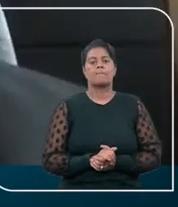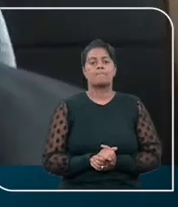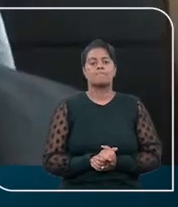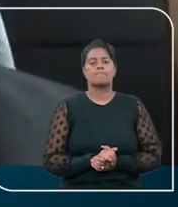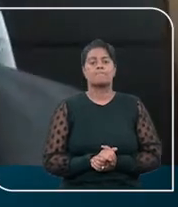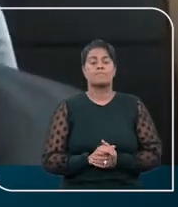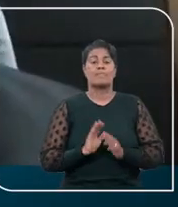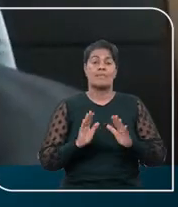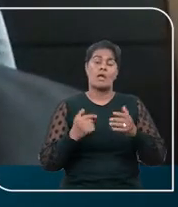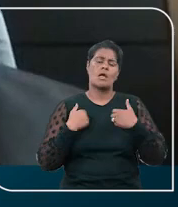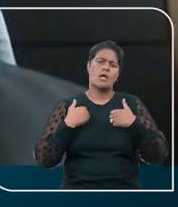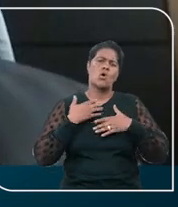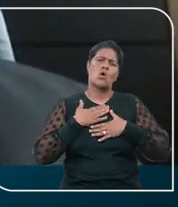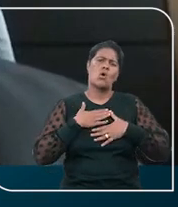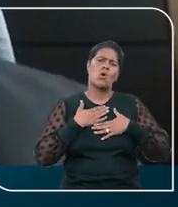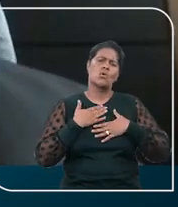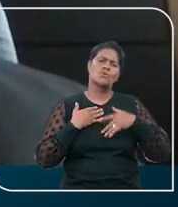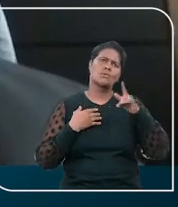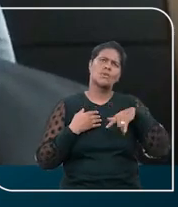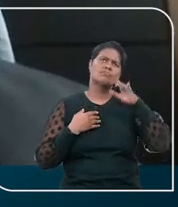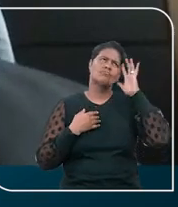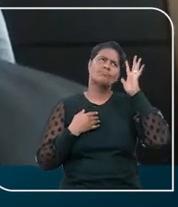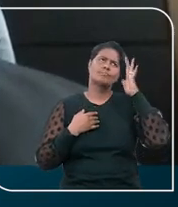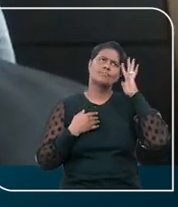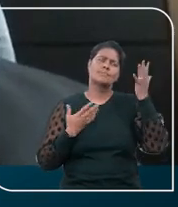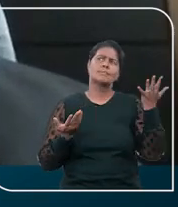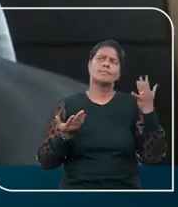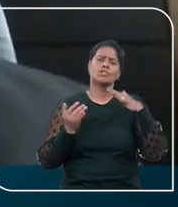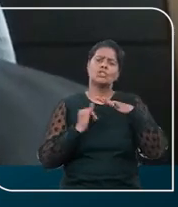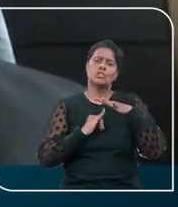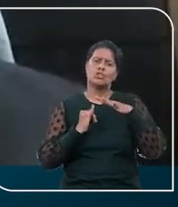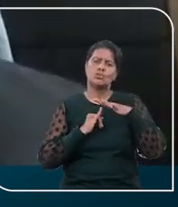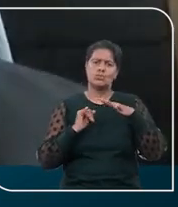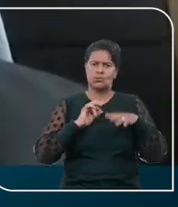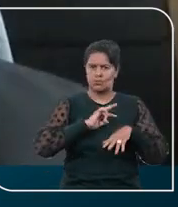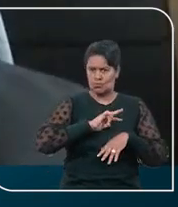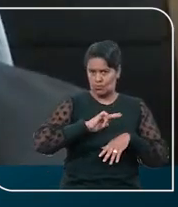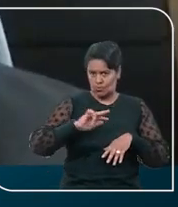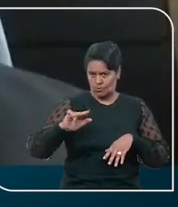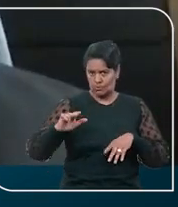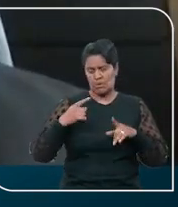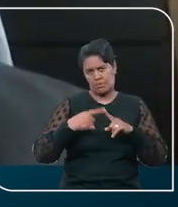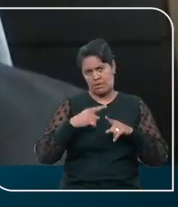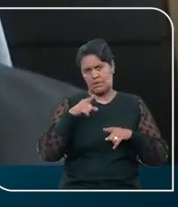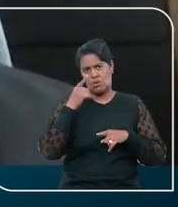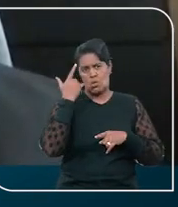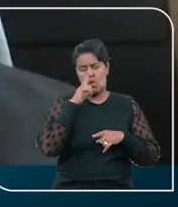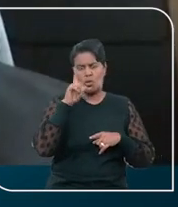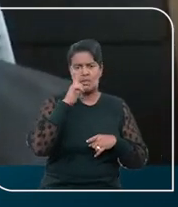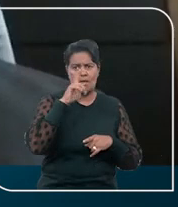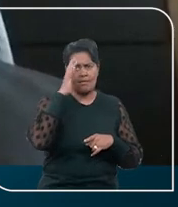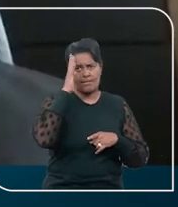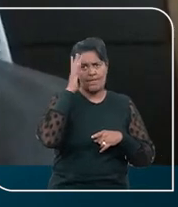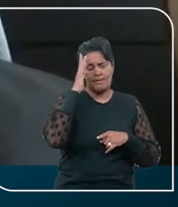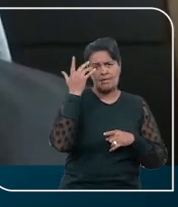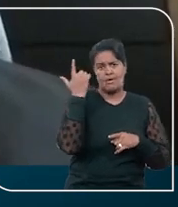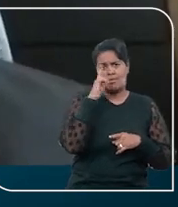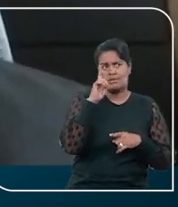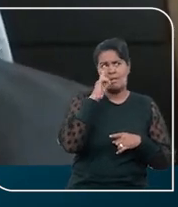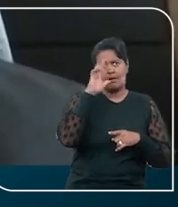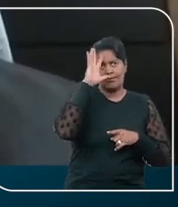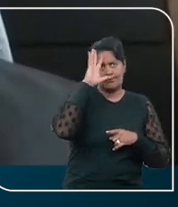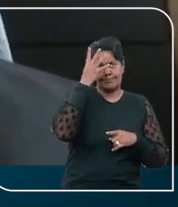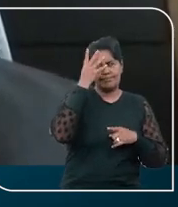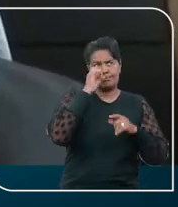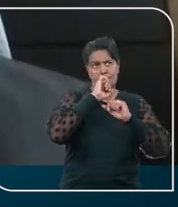né? Porque aí você consegue aplicar a norma e entender bem o fato social e como o direito deve tutelar esse